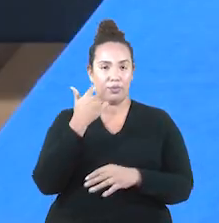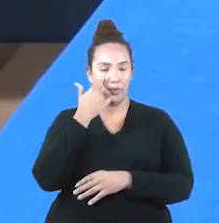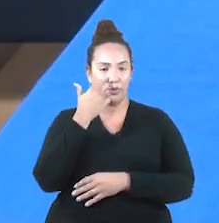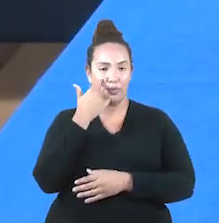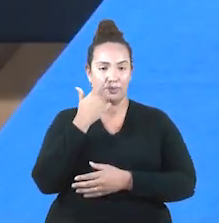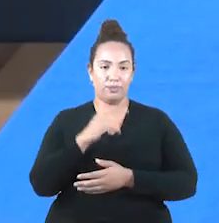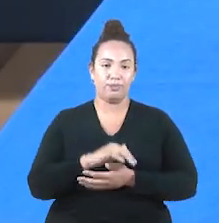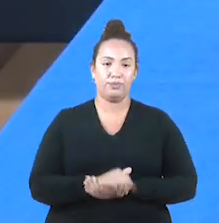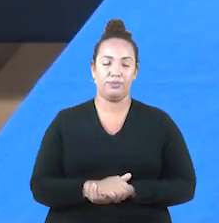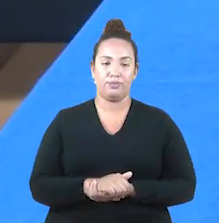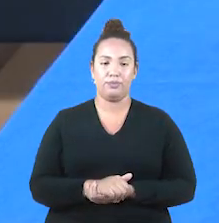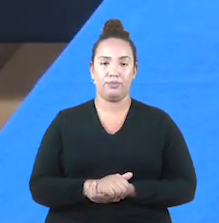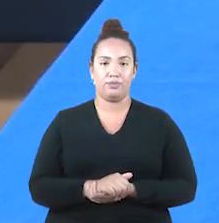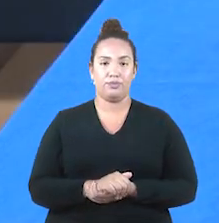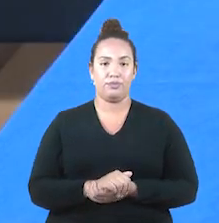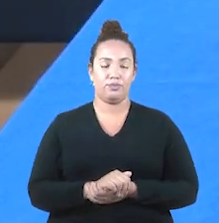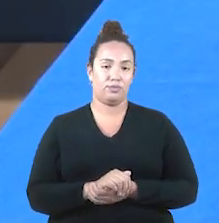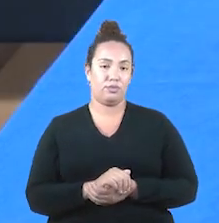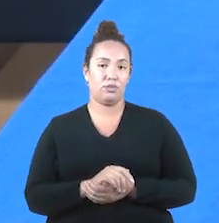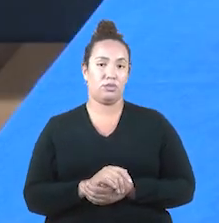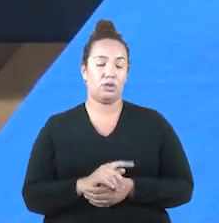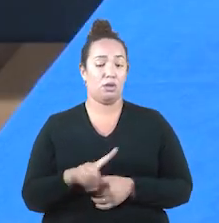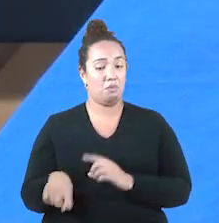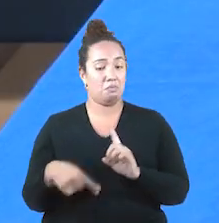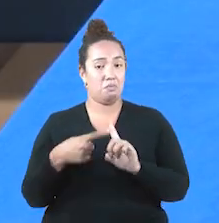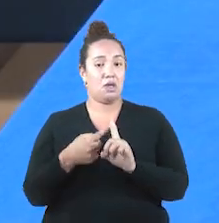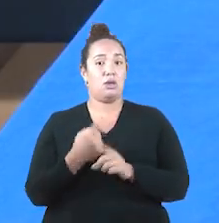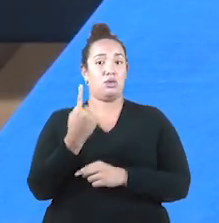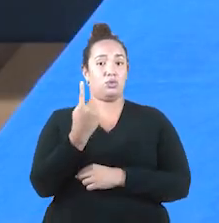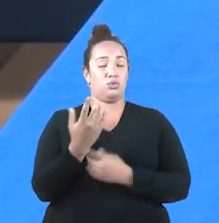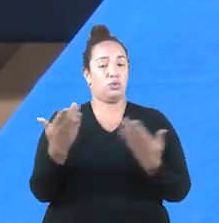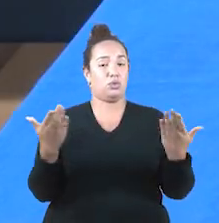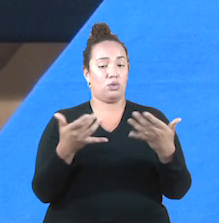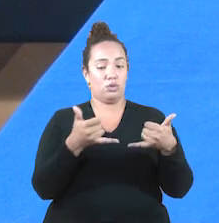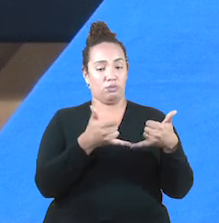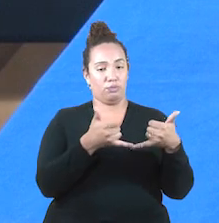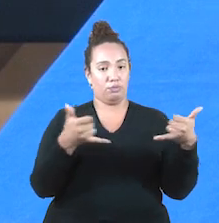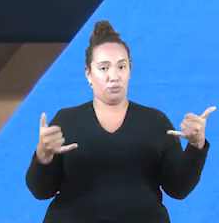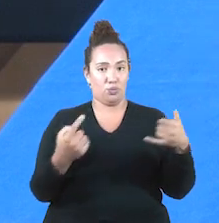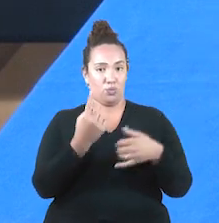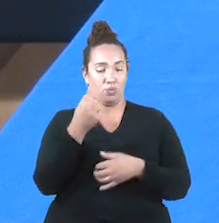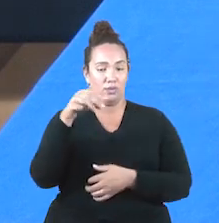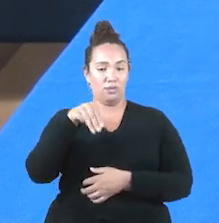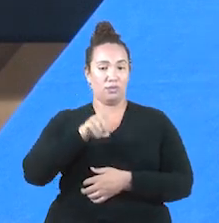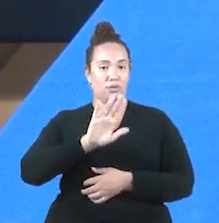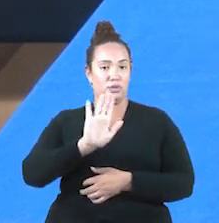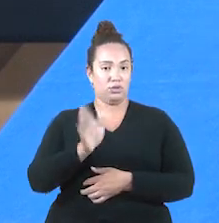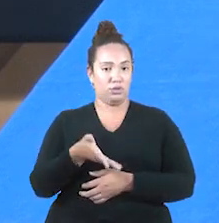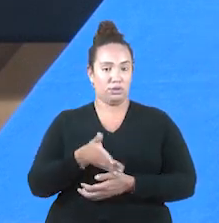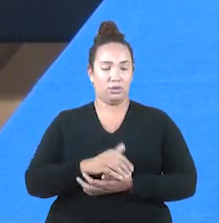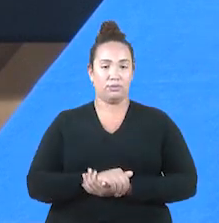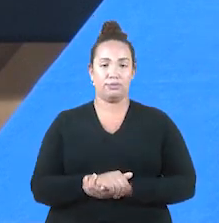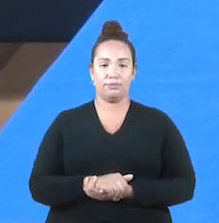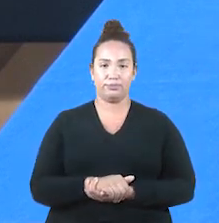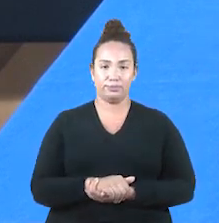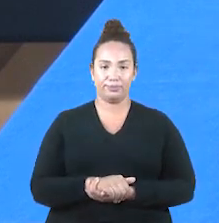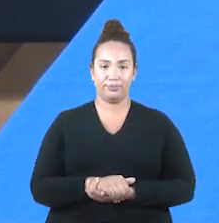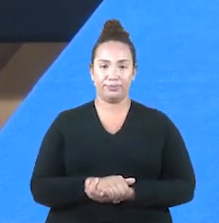Vamos colocar mais um pedaço de barbante nesse aqui que tem 1 metro agora.